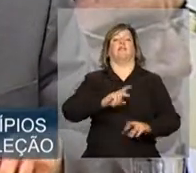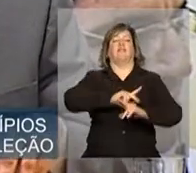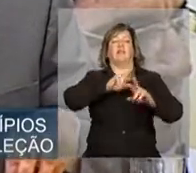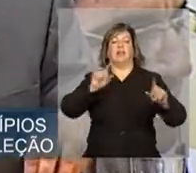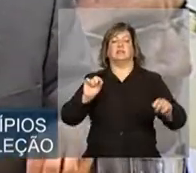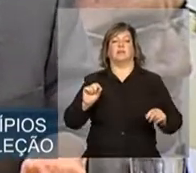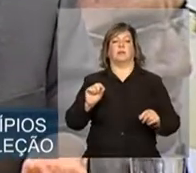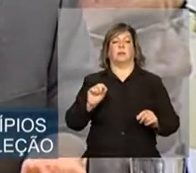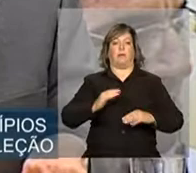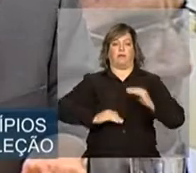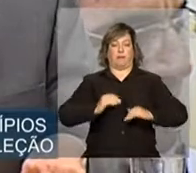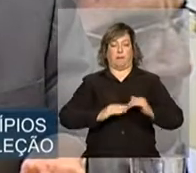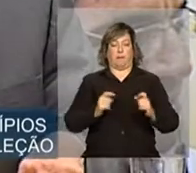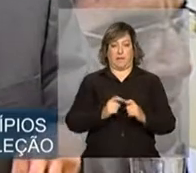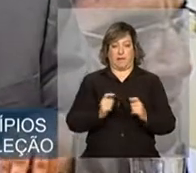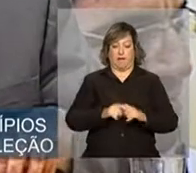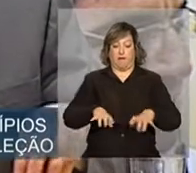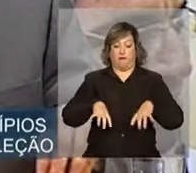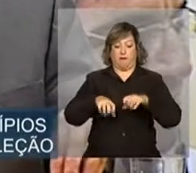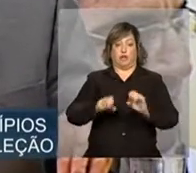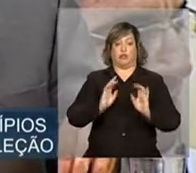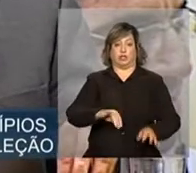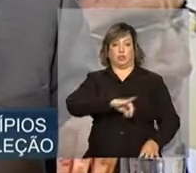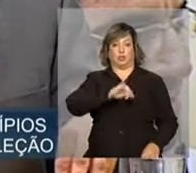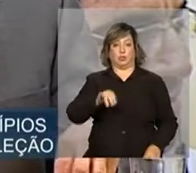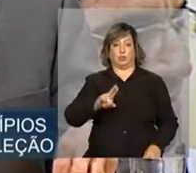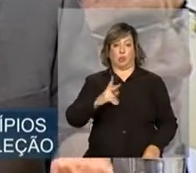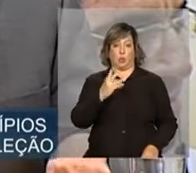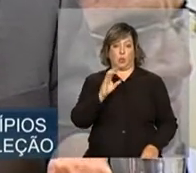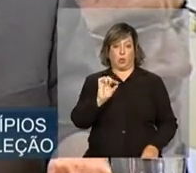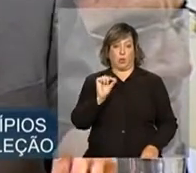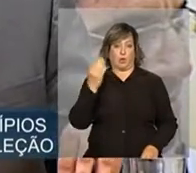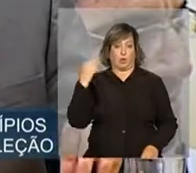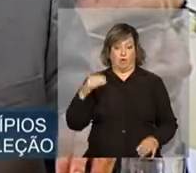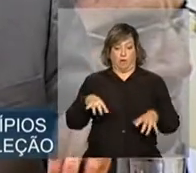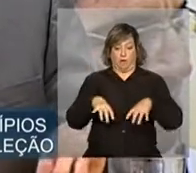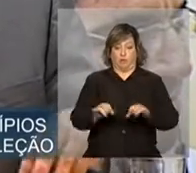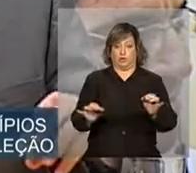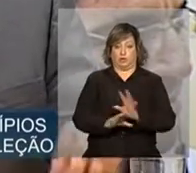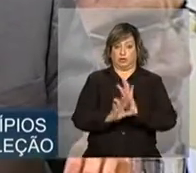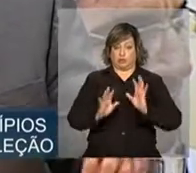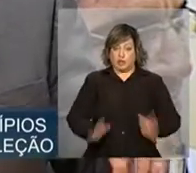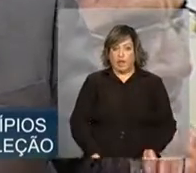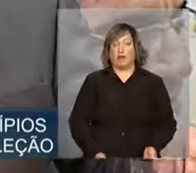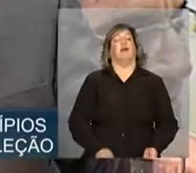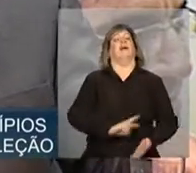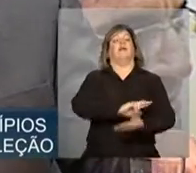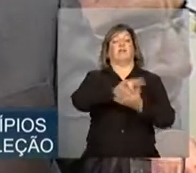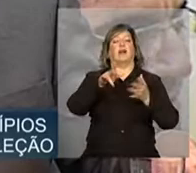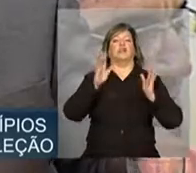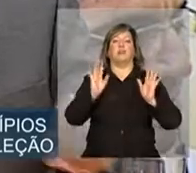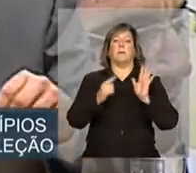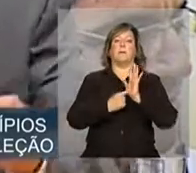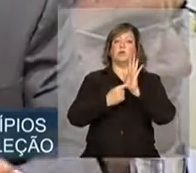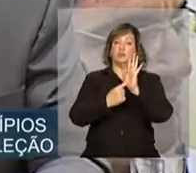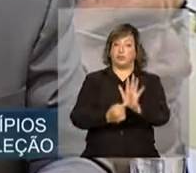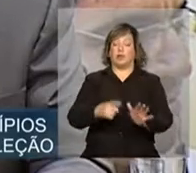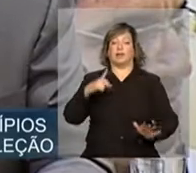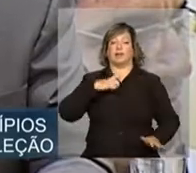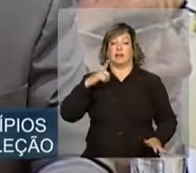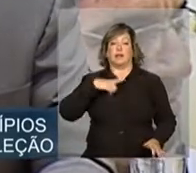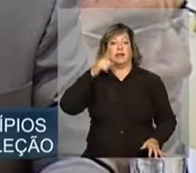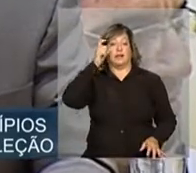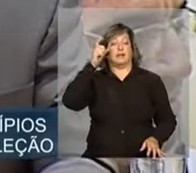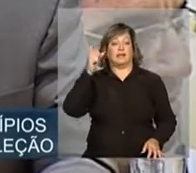no Brasil no mês de julho concluíram a sua formação agora no mês de julho vários já sinalizaram interesse em poder se inscrever